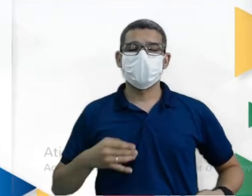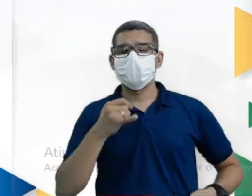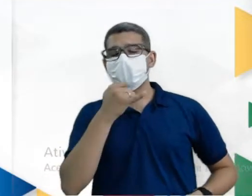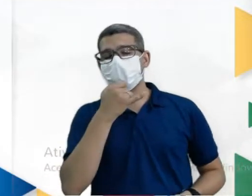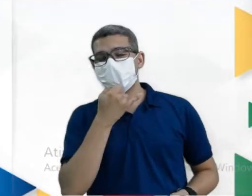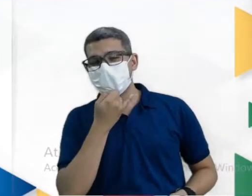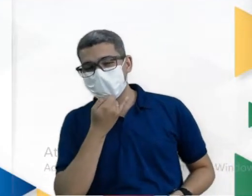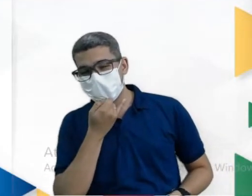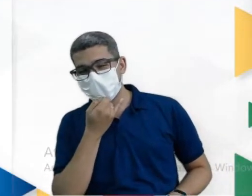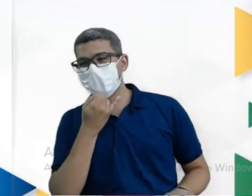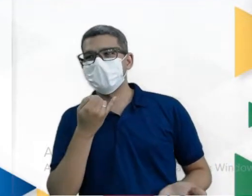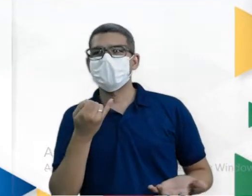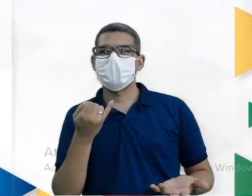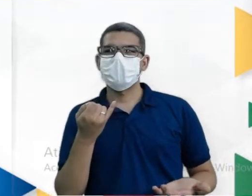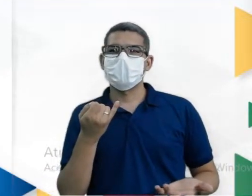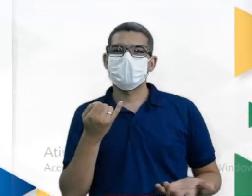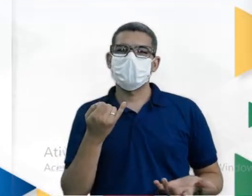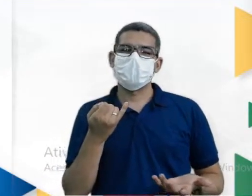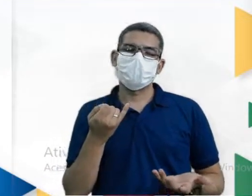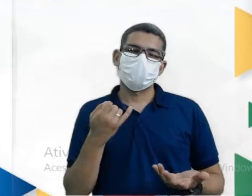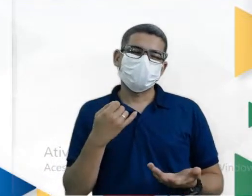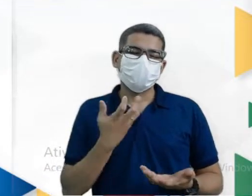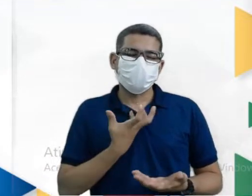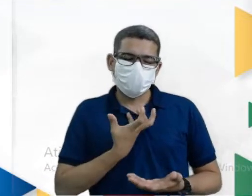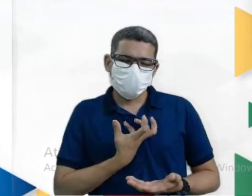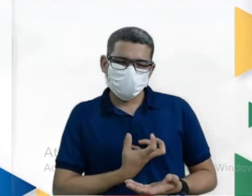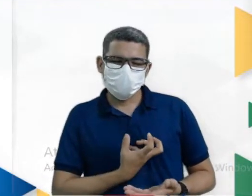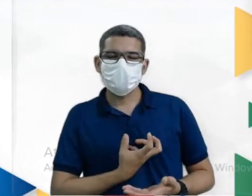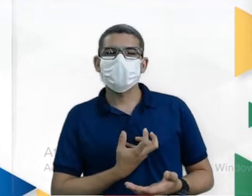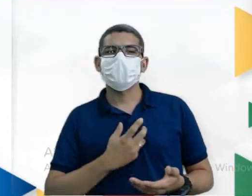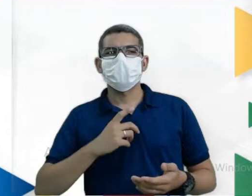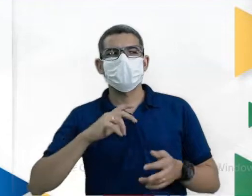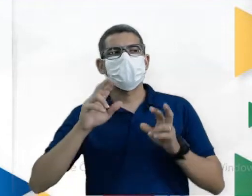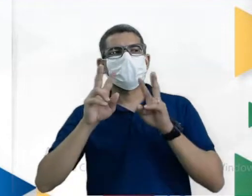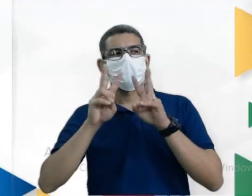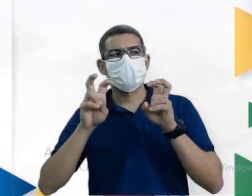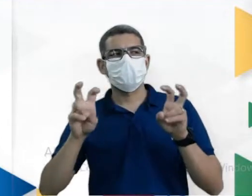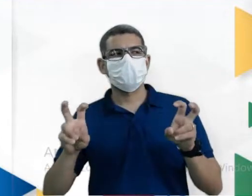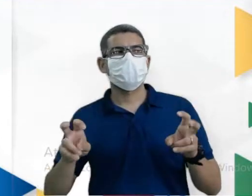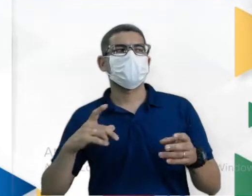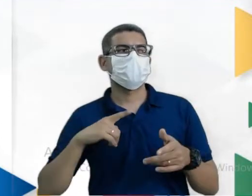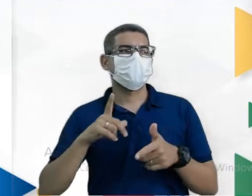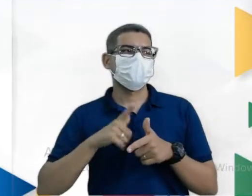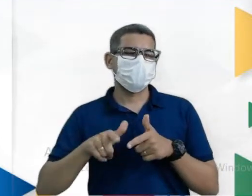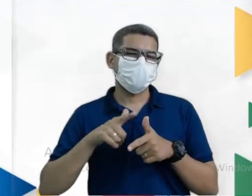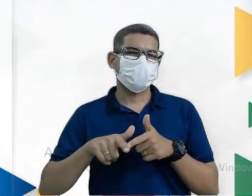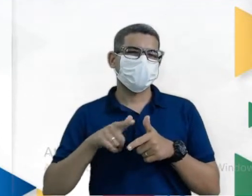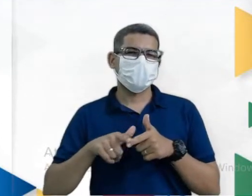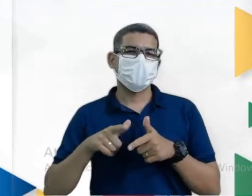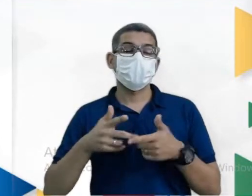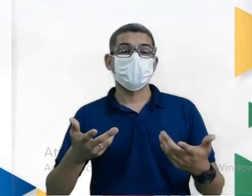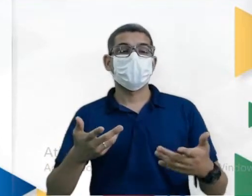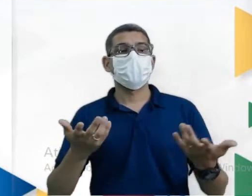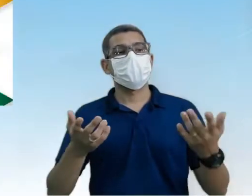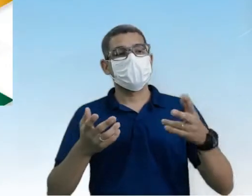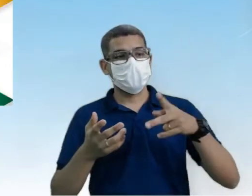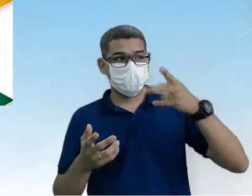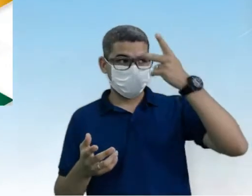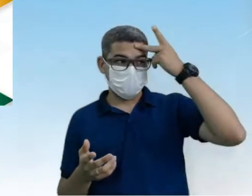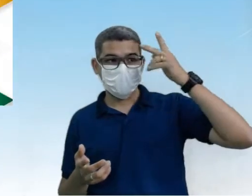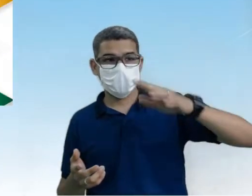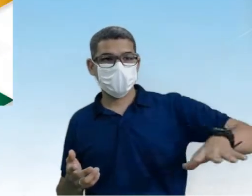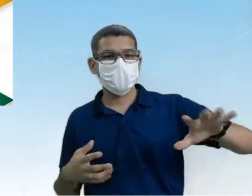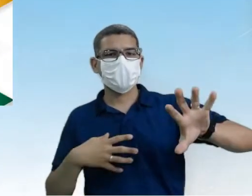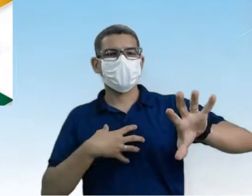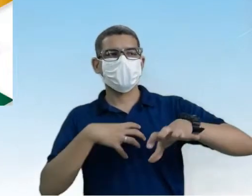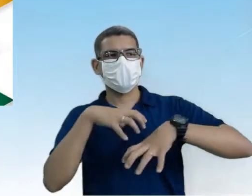tristeza, disappointment, desapontamento e outras questões. Então, por isso que é importante a gente ter empatia, sensibilidade